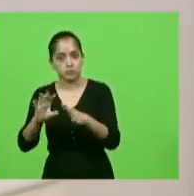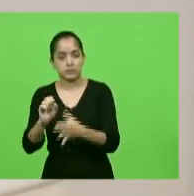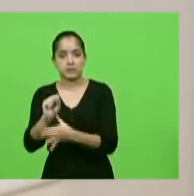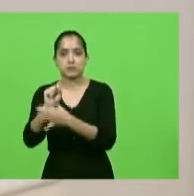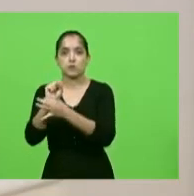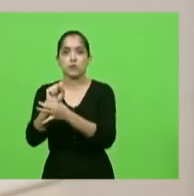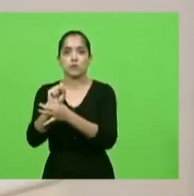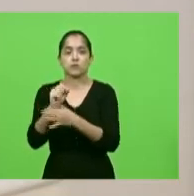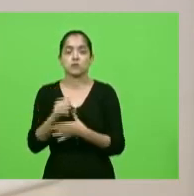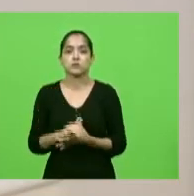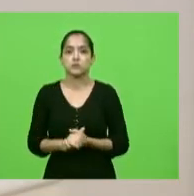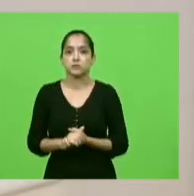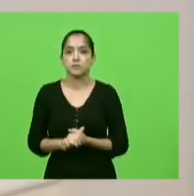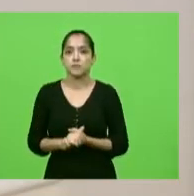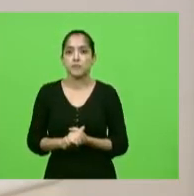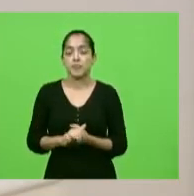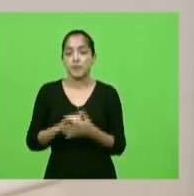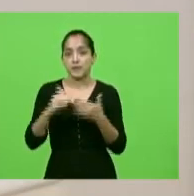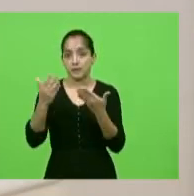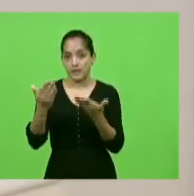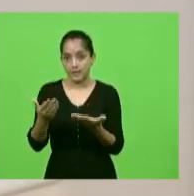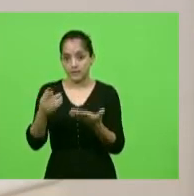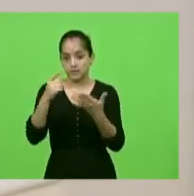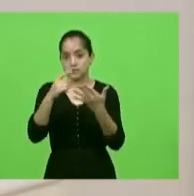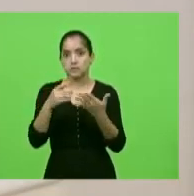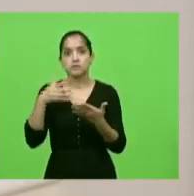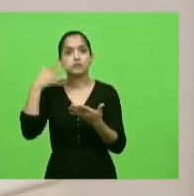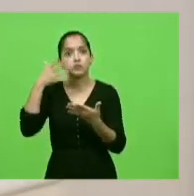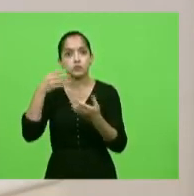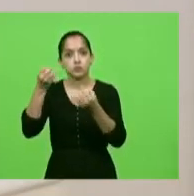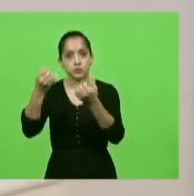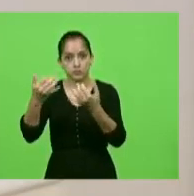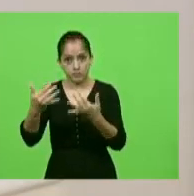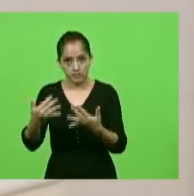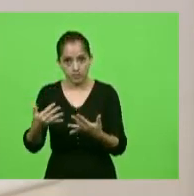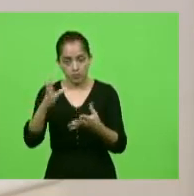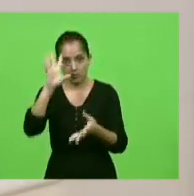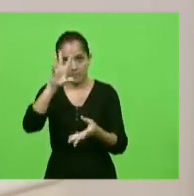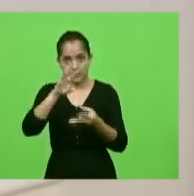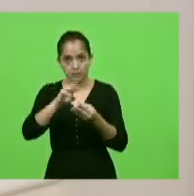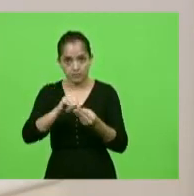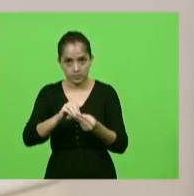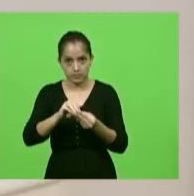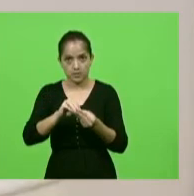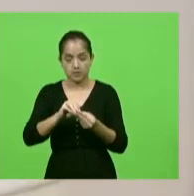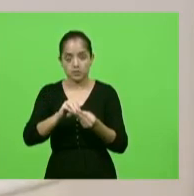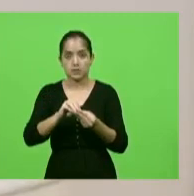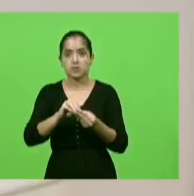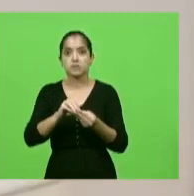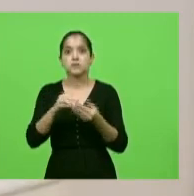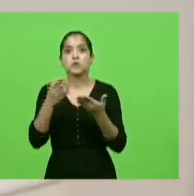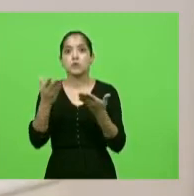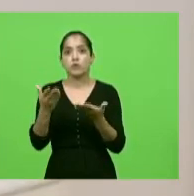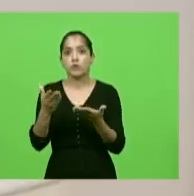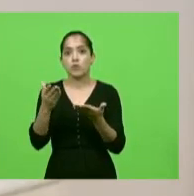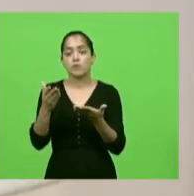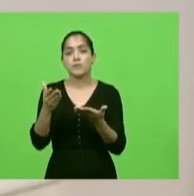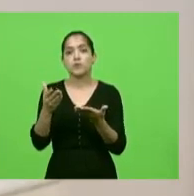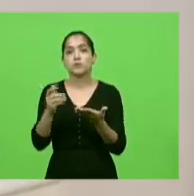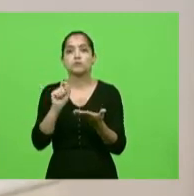poder público. Esses são os argumentos que implicam na minha conclusão, de forma indiciária, de que houve, no